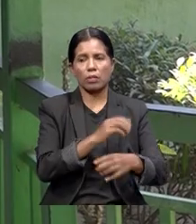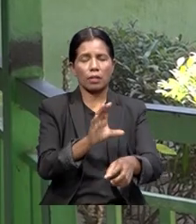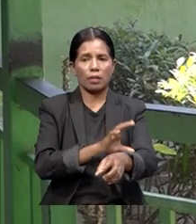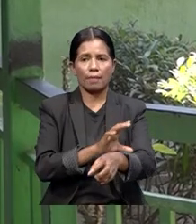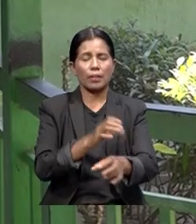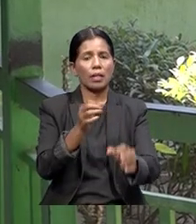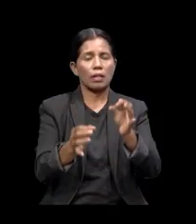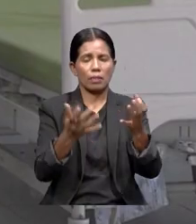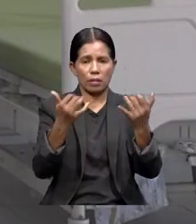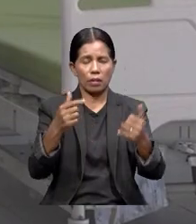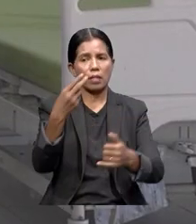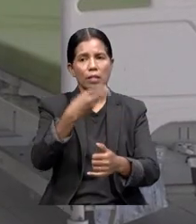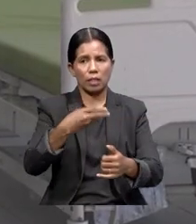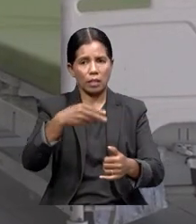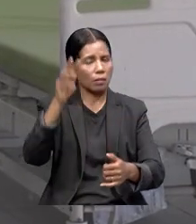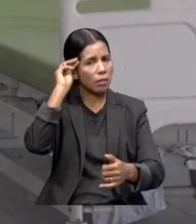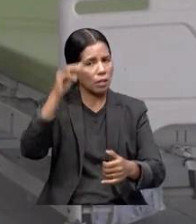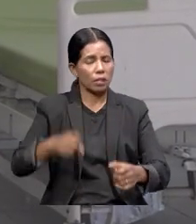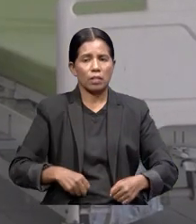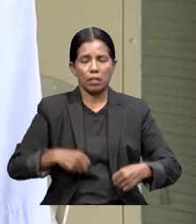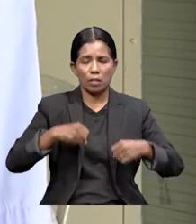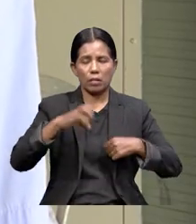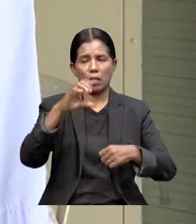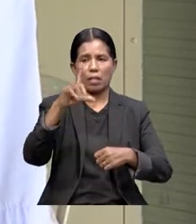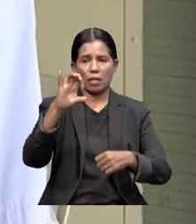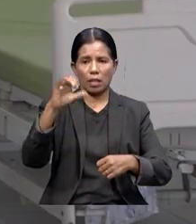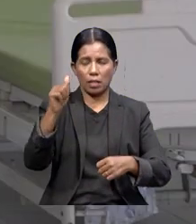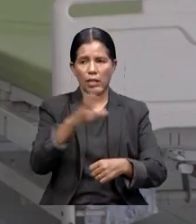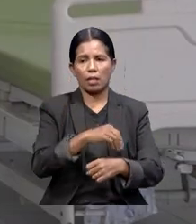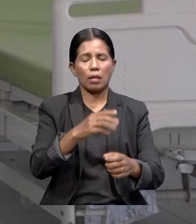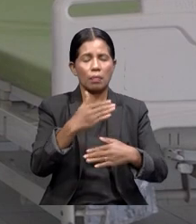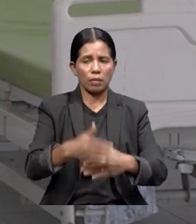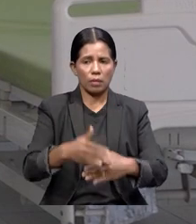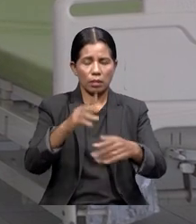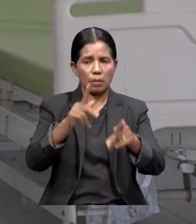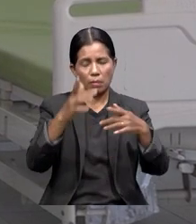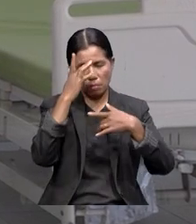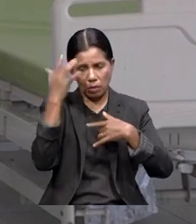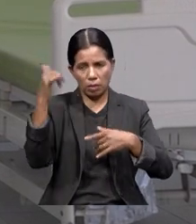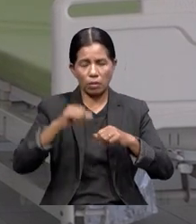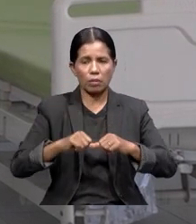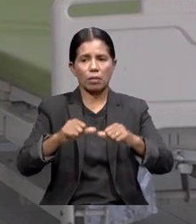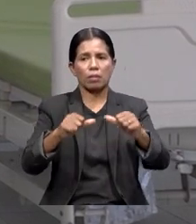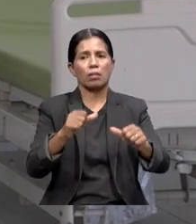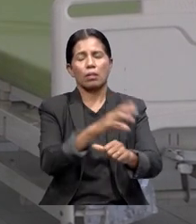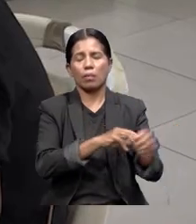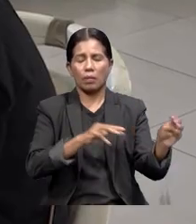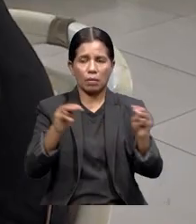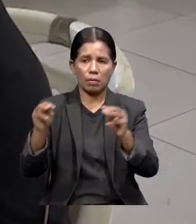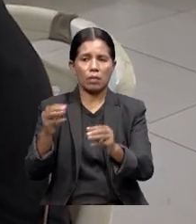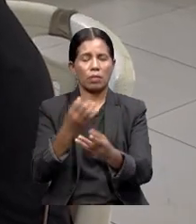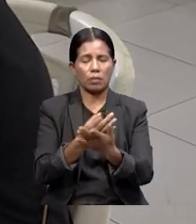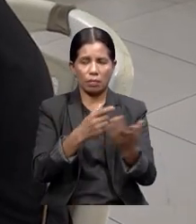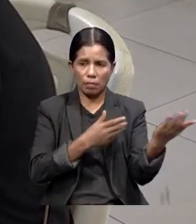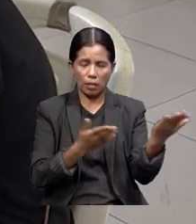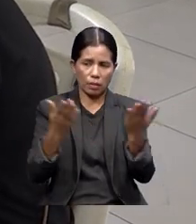Mas que no nem e a quinta né, ministra Saúde, ele dos Reis Amaral, hateten, processo para paciente sirané, lauhela, no nem, bile transfere, ona para